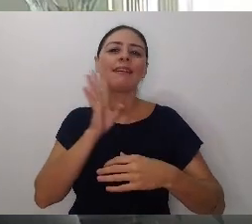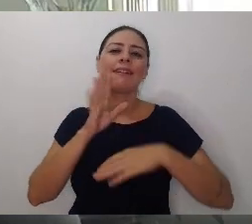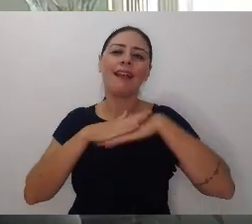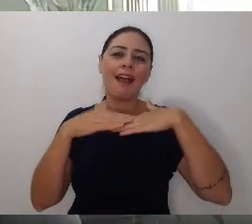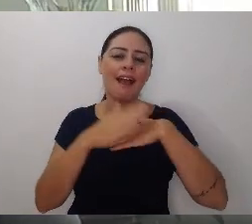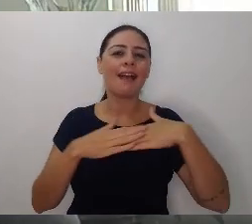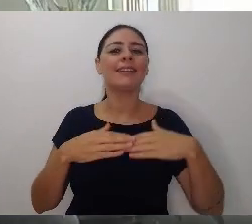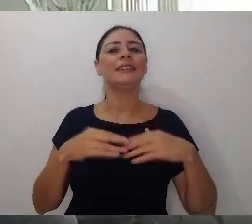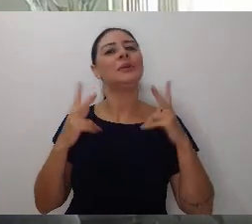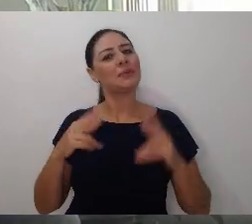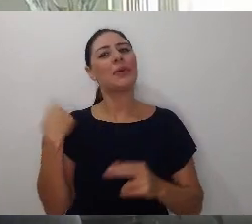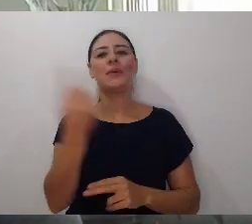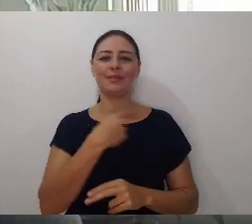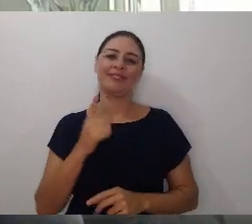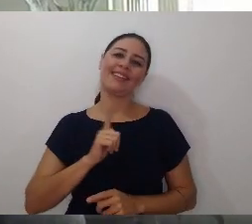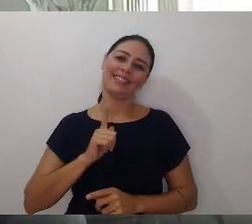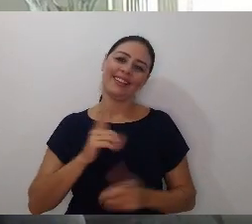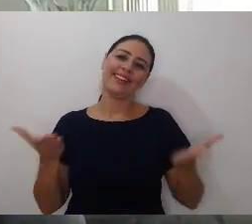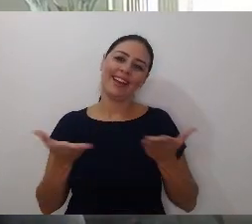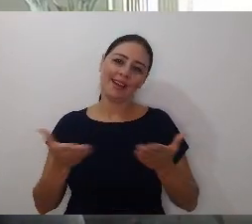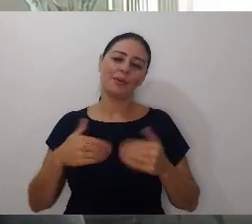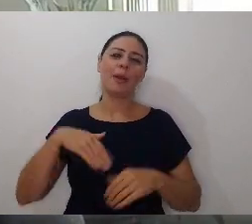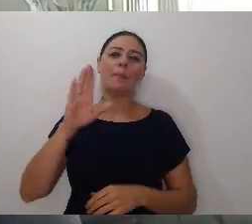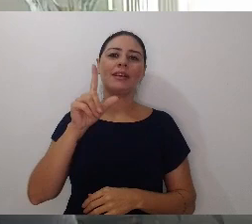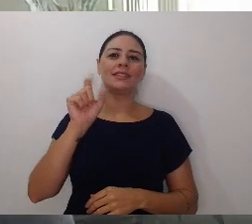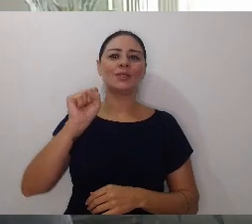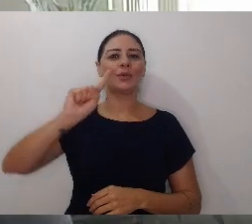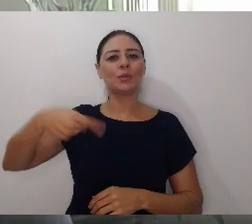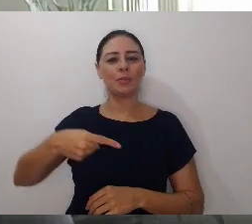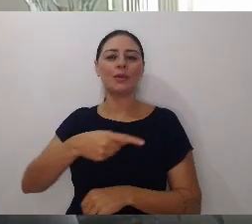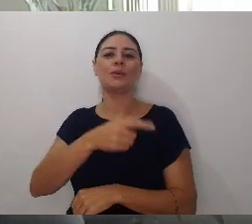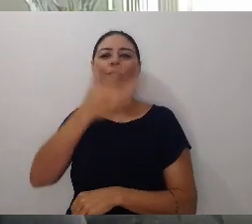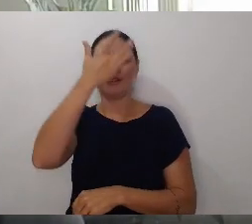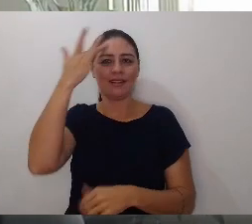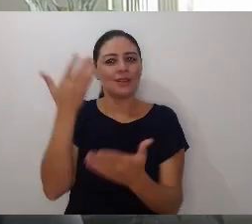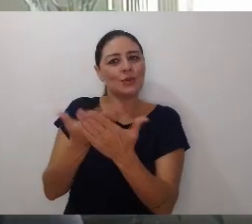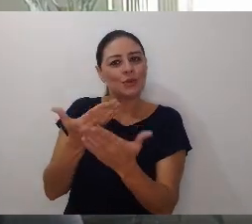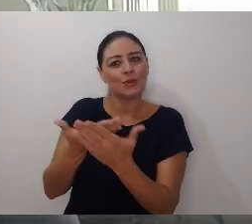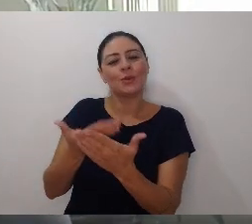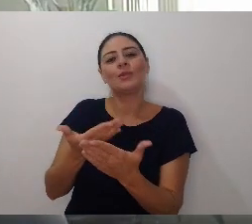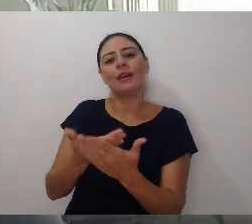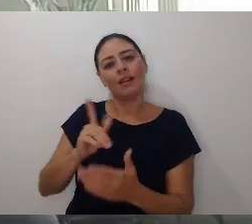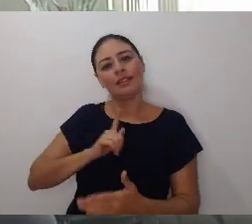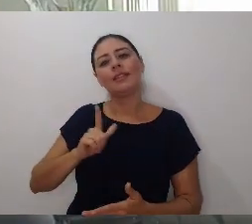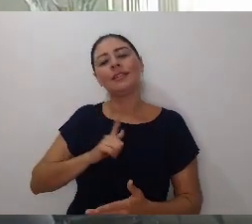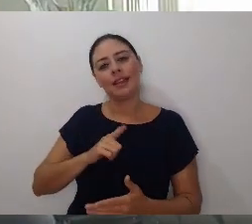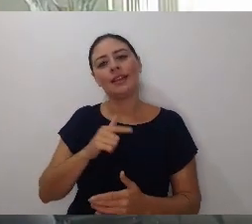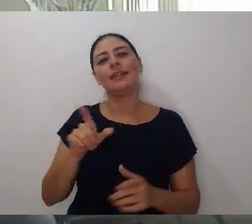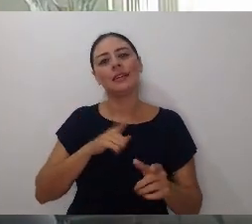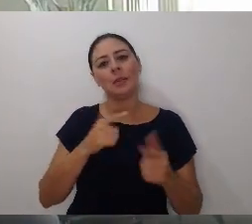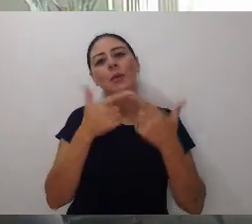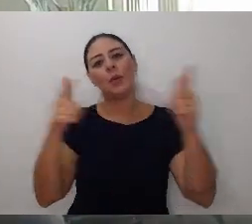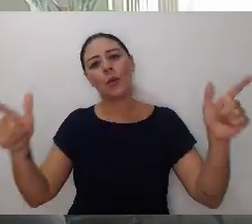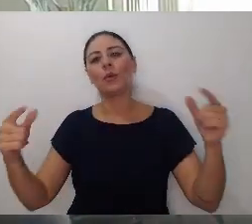essa afetividade, esse carinho, como a doutora está tendo conosco aqui, para estar orientando aí mais de 18 mil estudantes que nós temos,